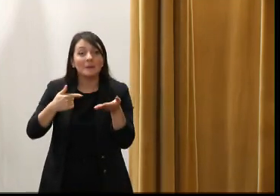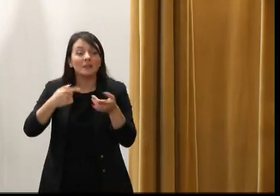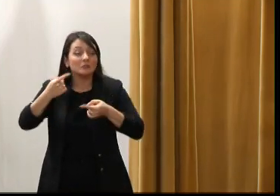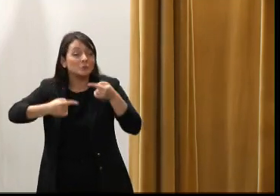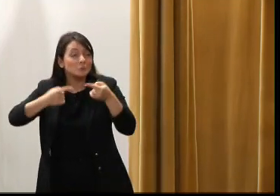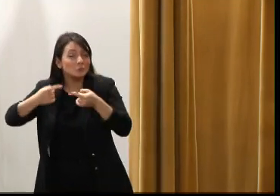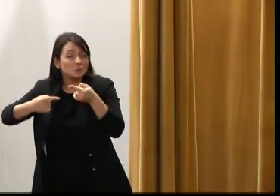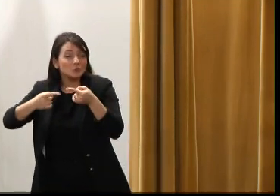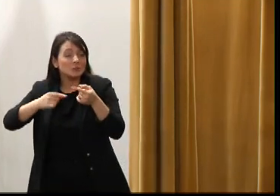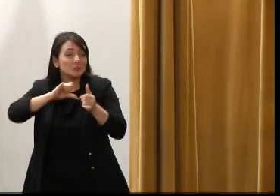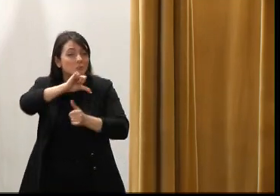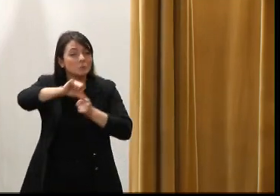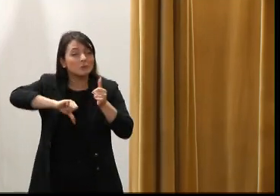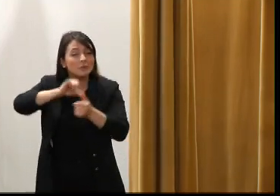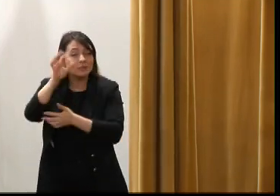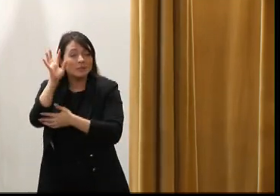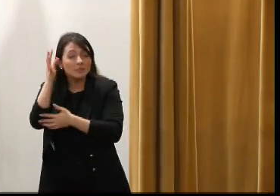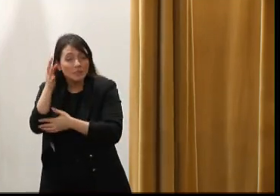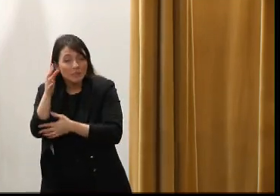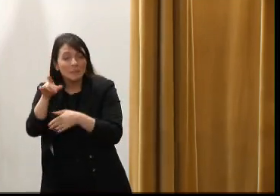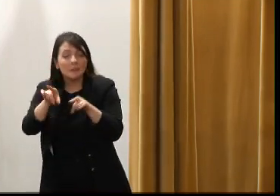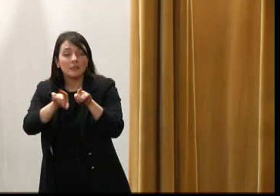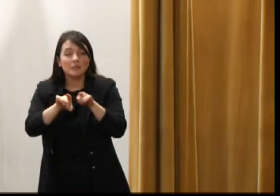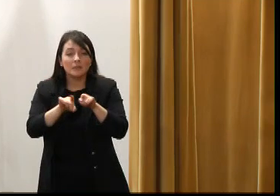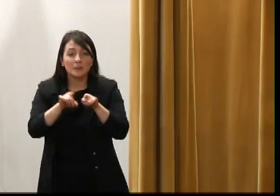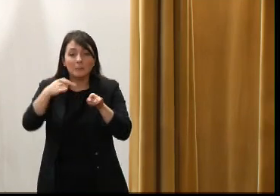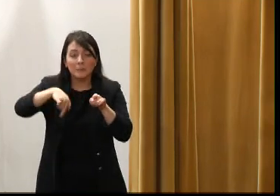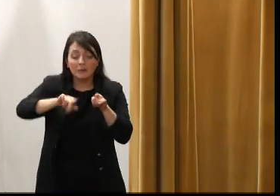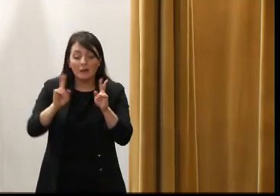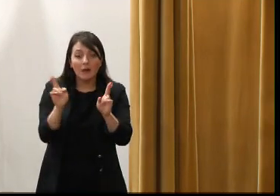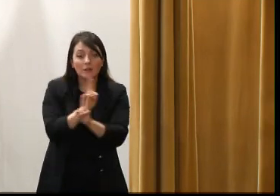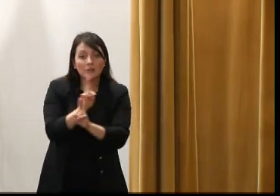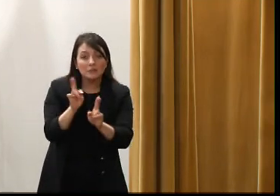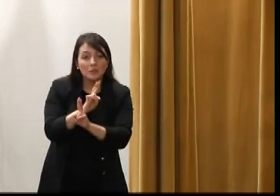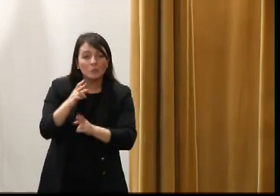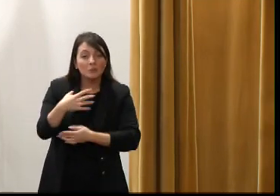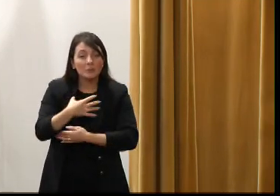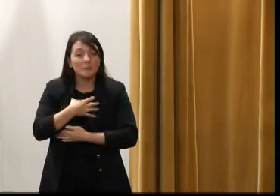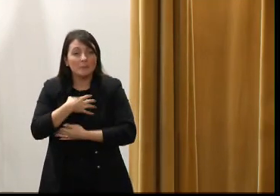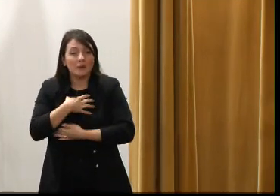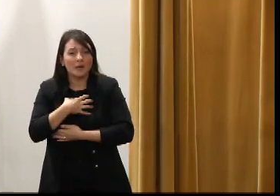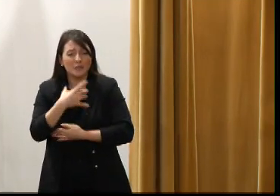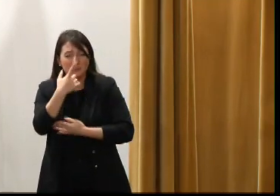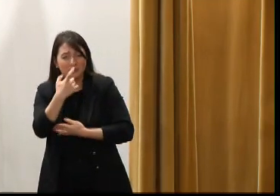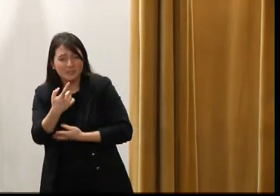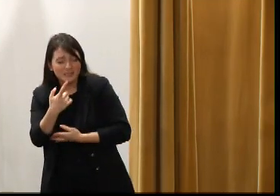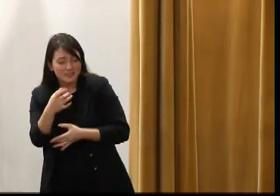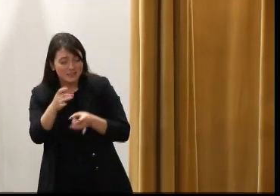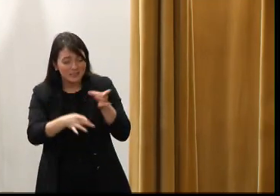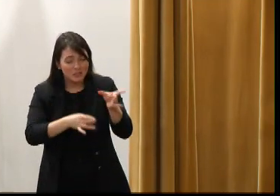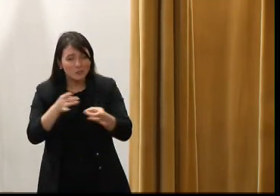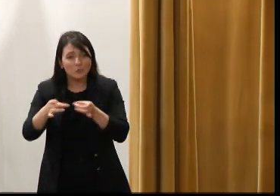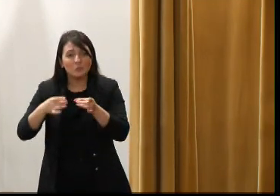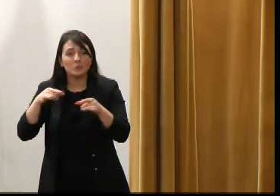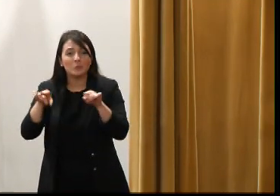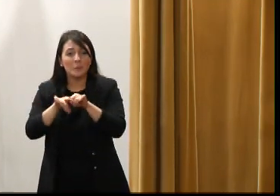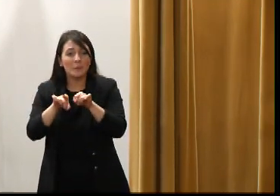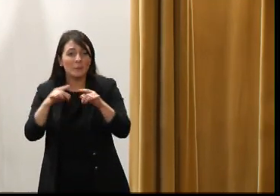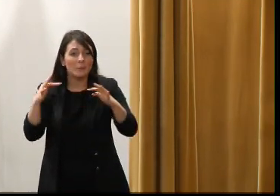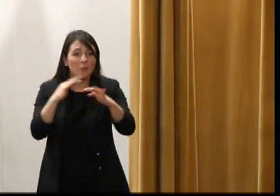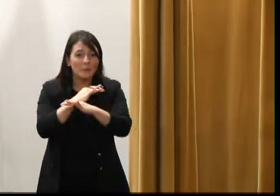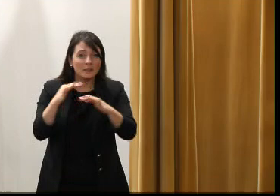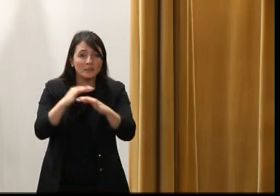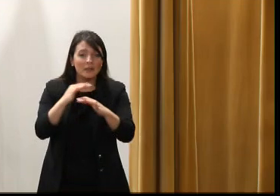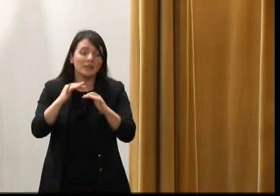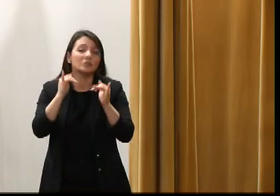as mudanças climáticas, sua relação e seu impacto com os resíduos, com a mobilidade e o transporte urbanos,